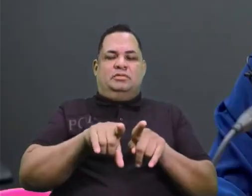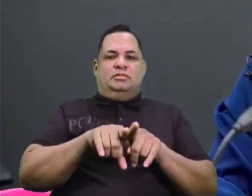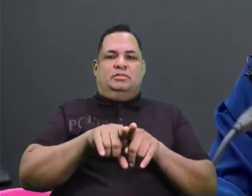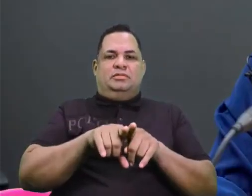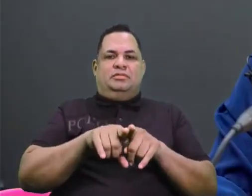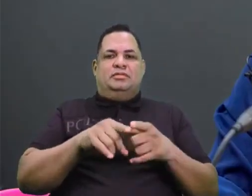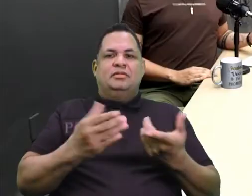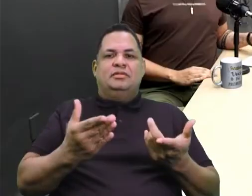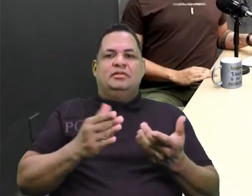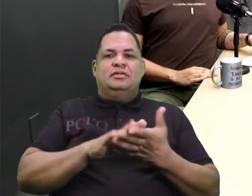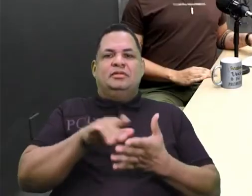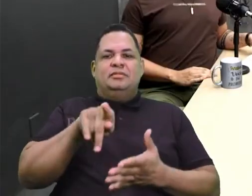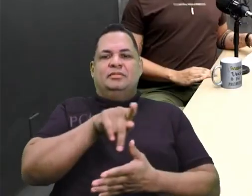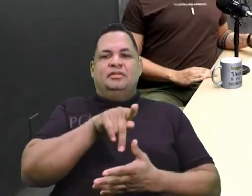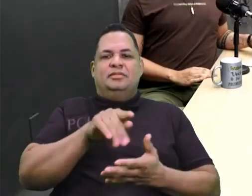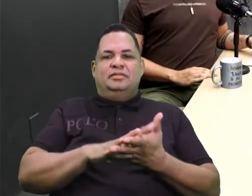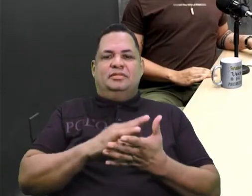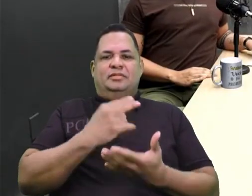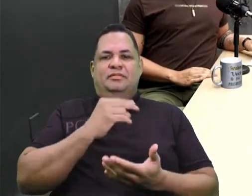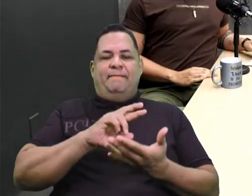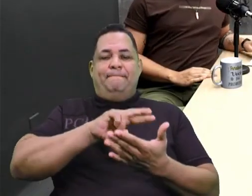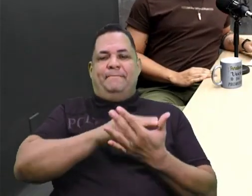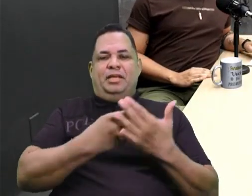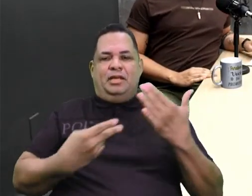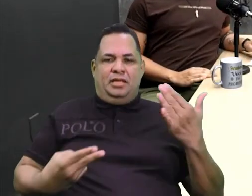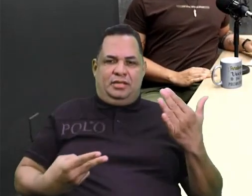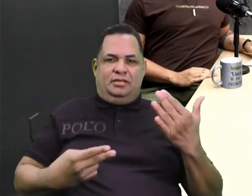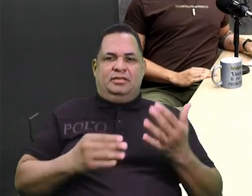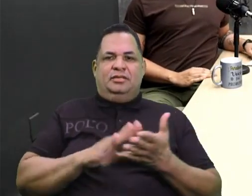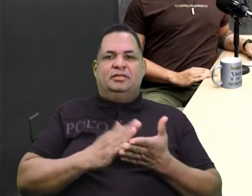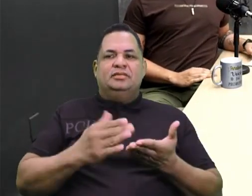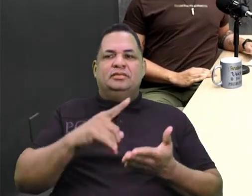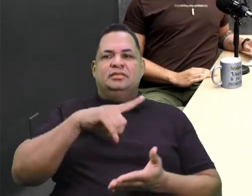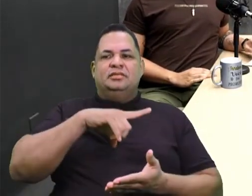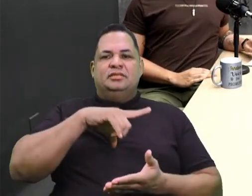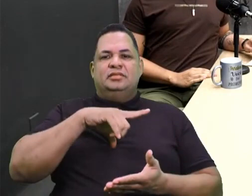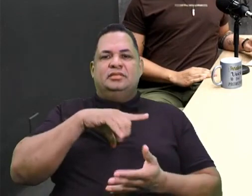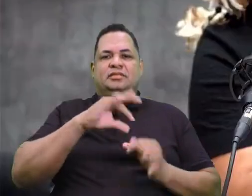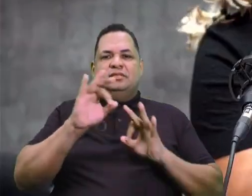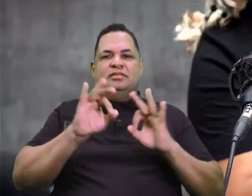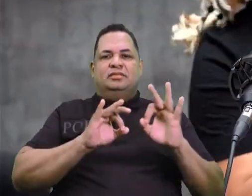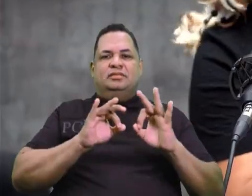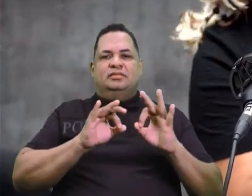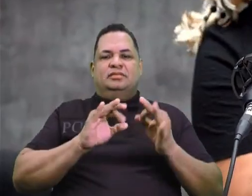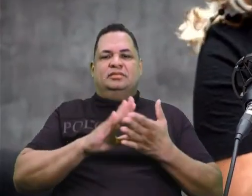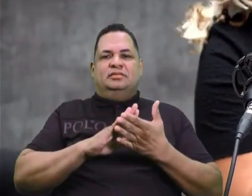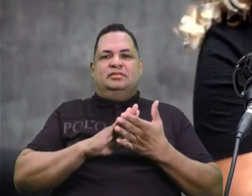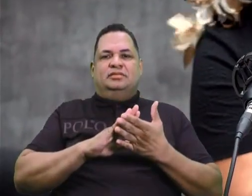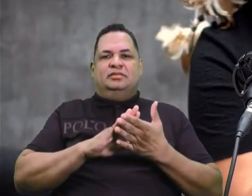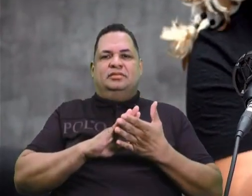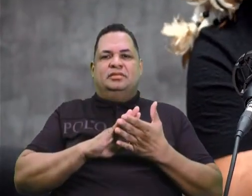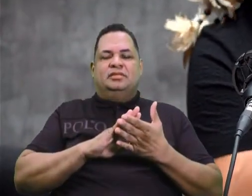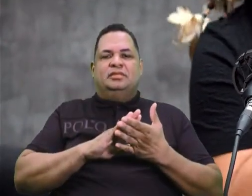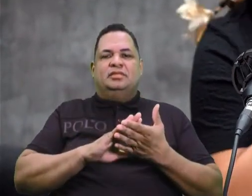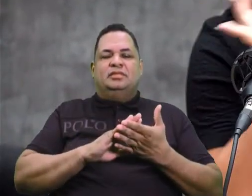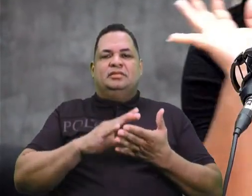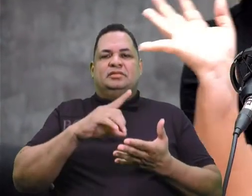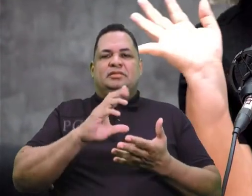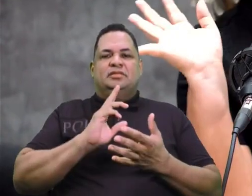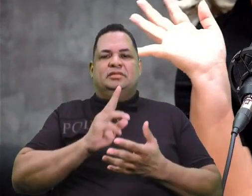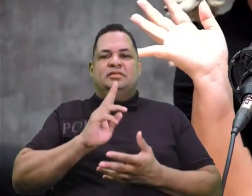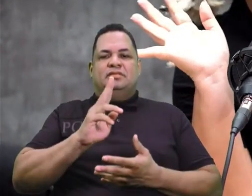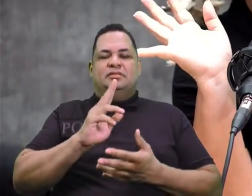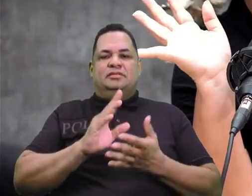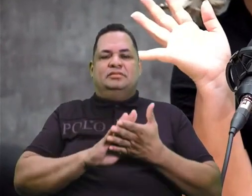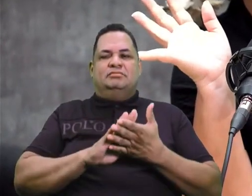verdade, ela foi professora bilíngue, né? Exatamente. Quando a gente analisar hoje, em termos de termos, né, atuais, ela sempre disse